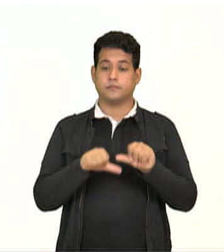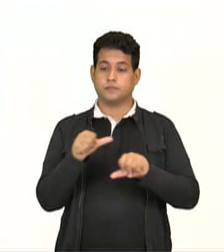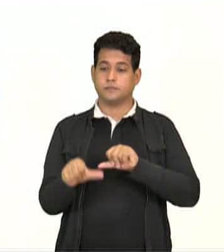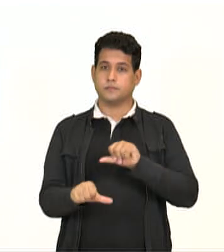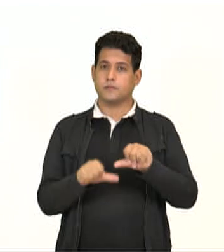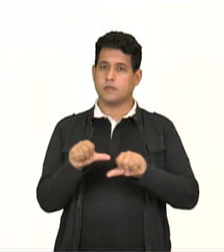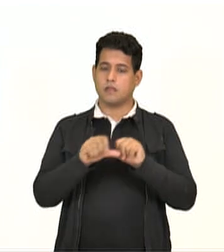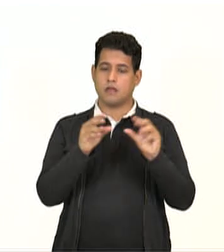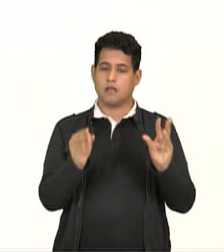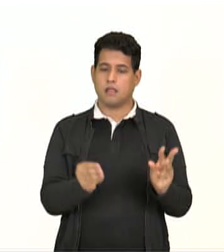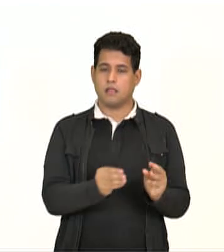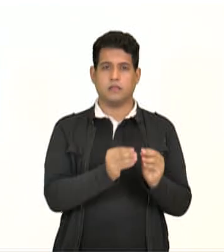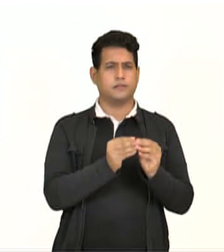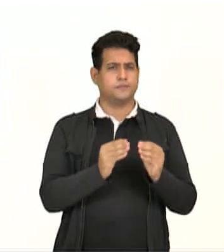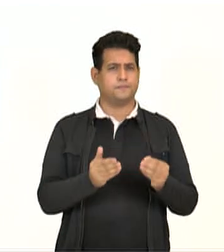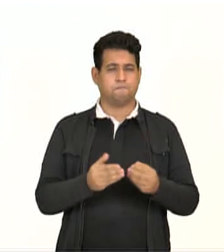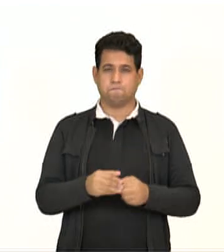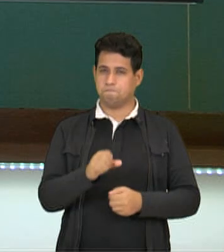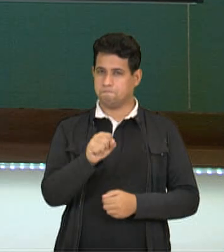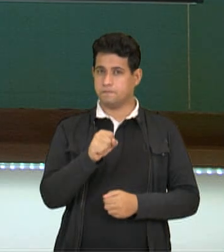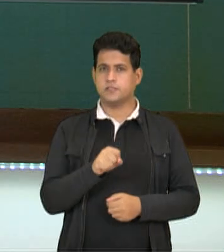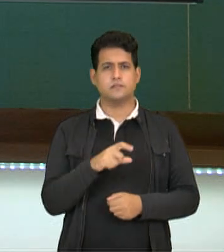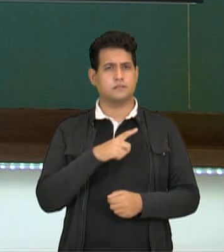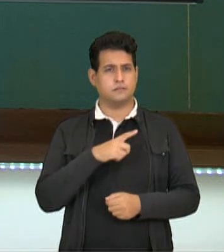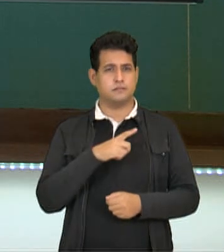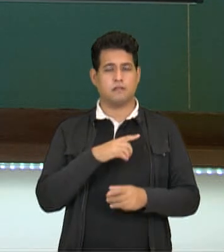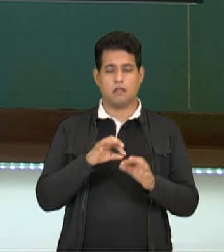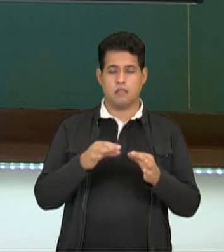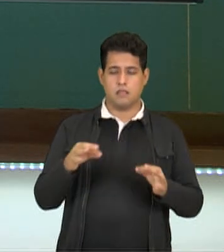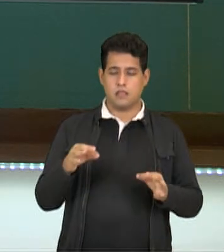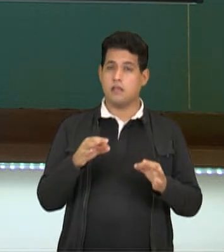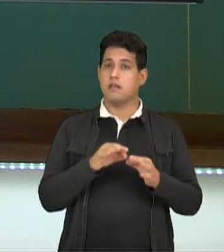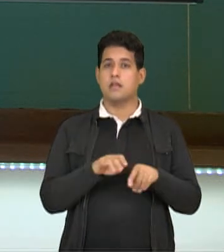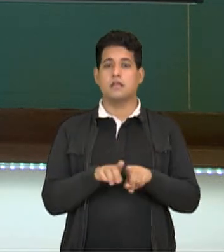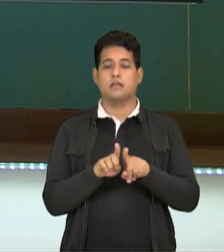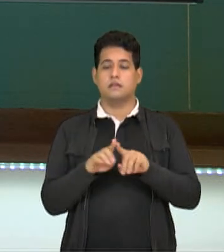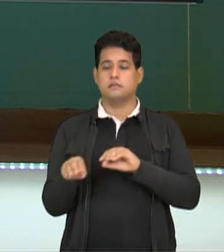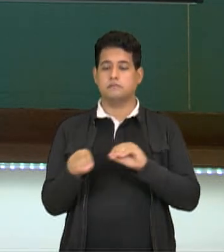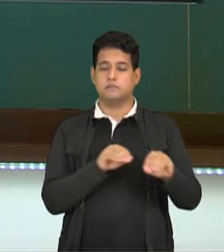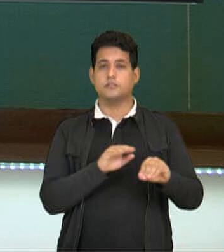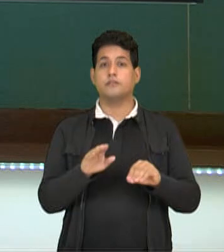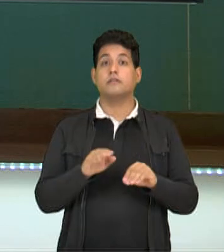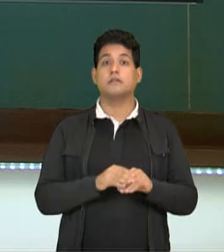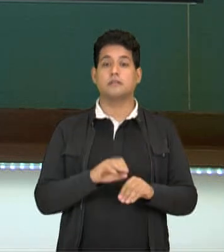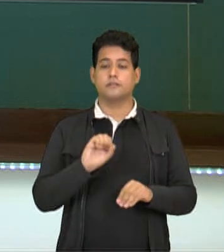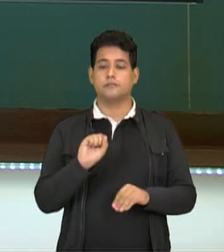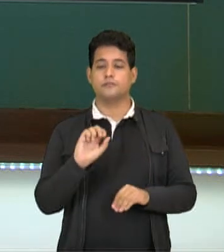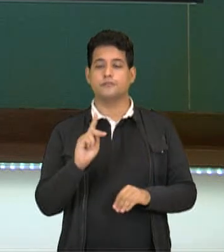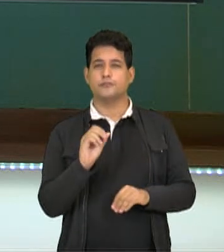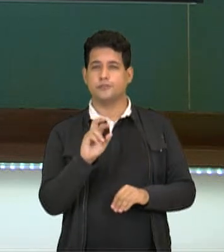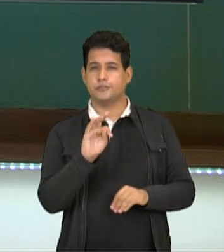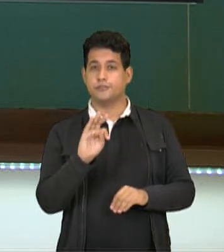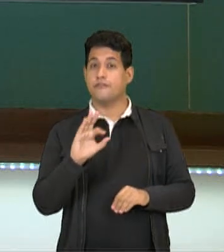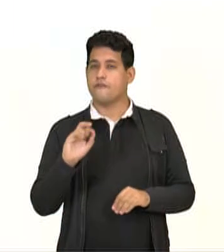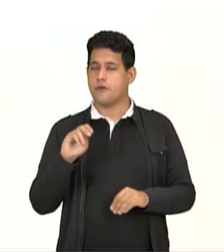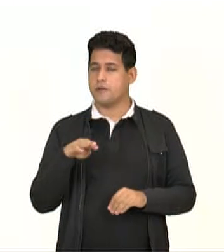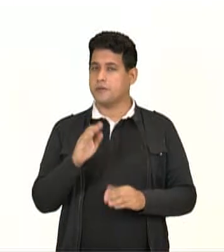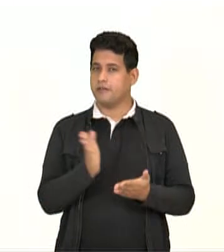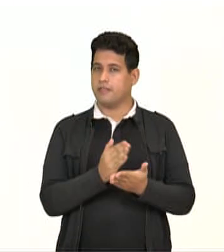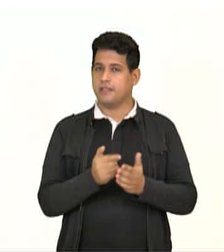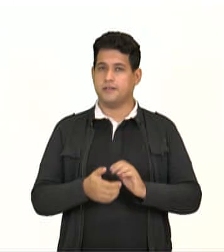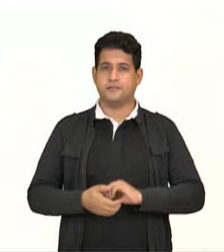forma abreviada. É isso mesmo, você tem a extended form e vai passar agora para a short form no seu caderno.